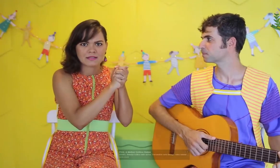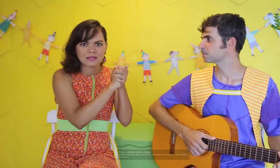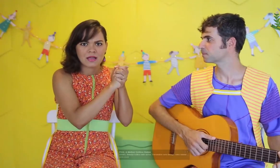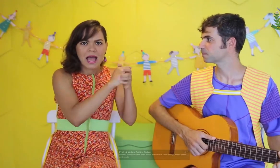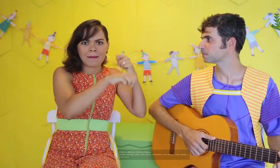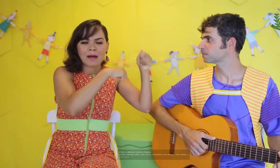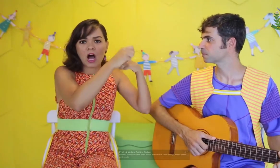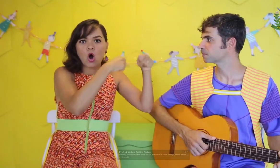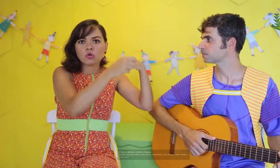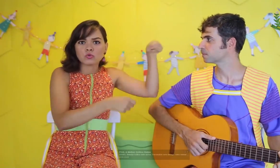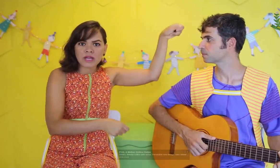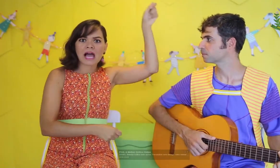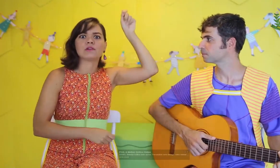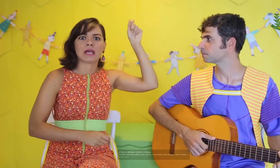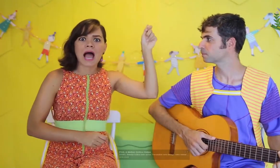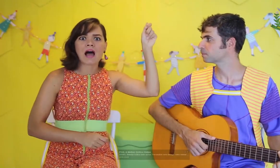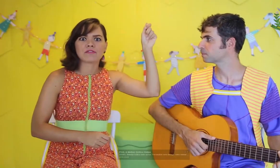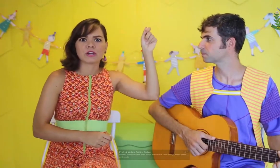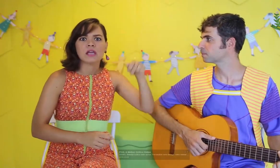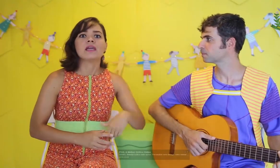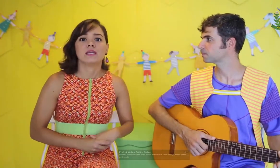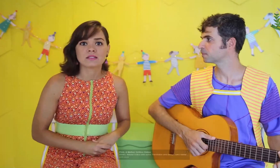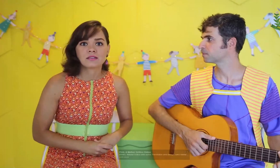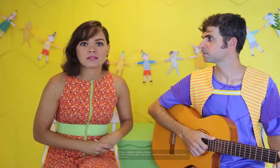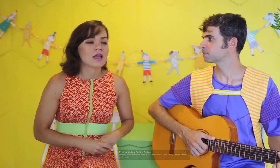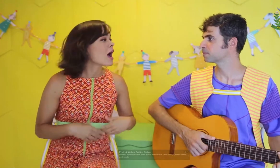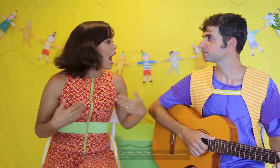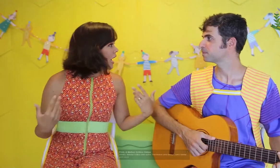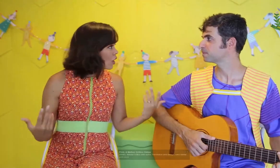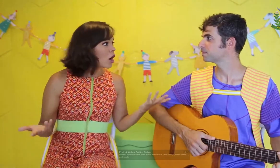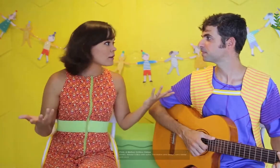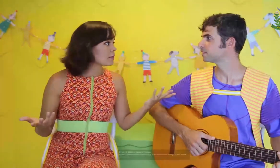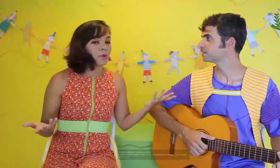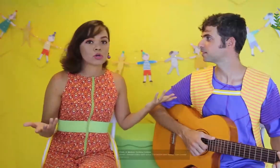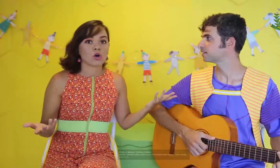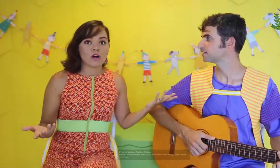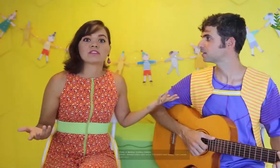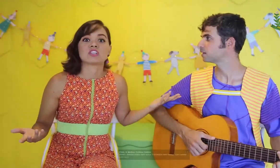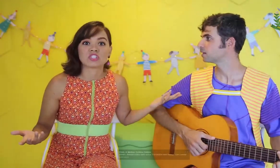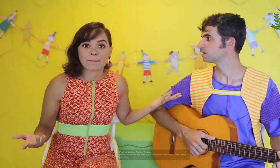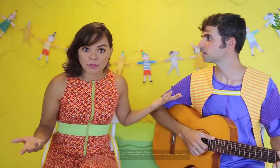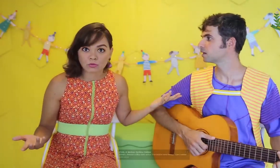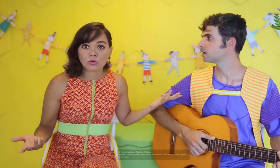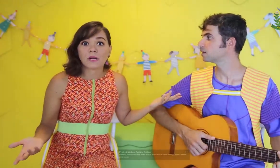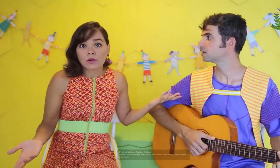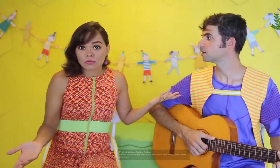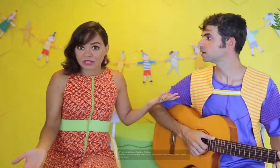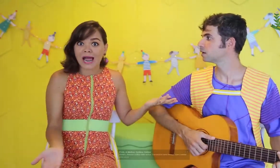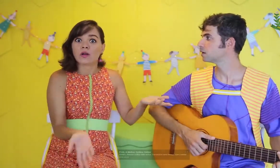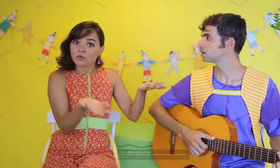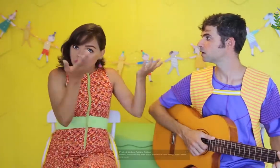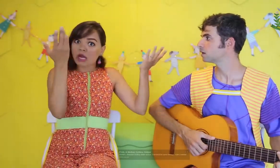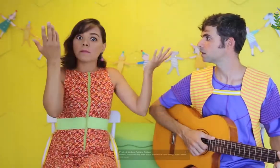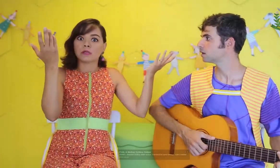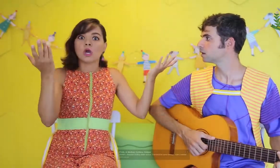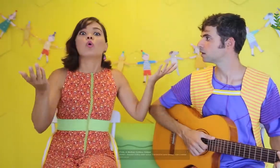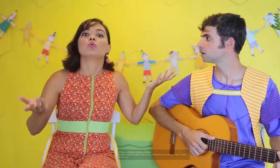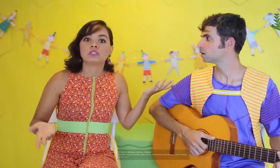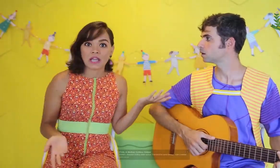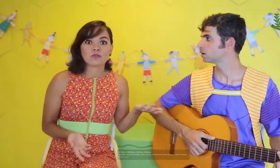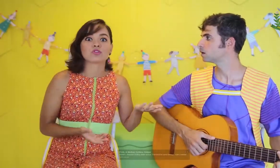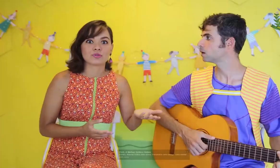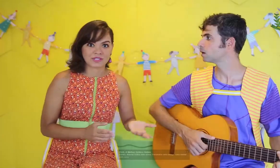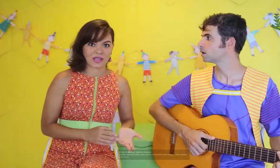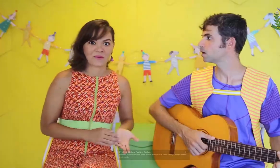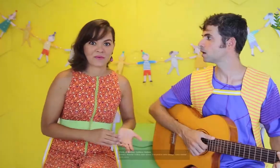fechou a cabaça, amarrou num galho na árvore e disse: agora, Mimboro, você está pronto para encontrar com Niame,